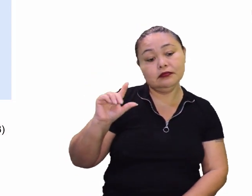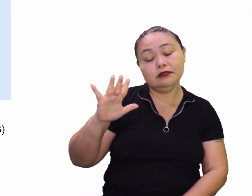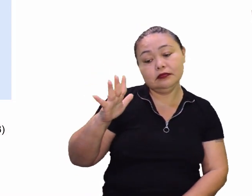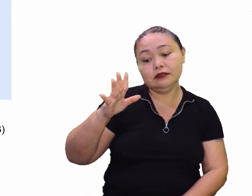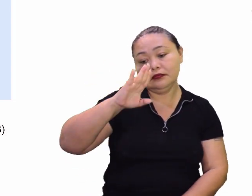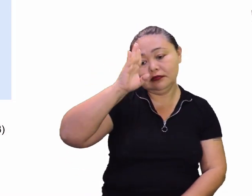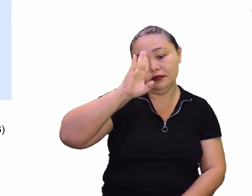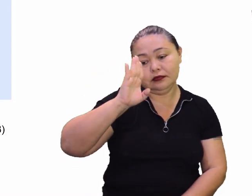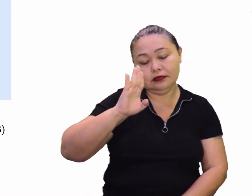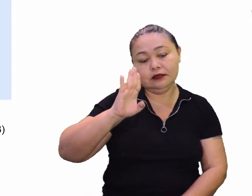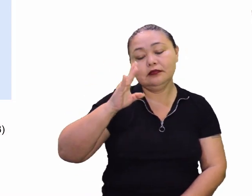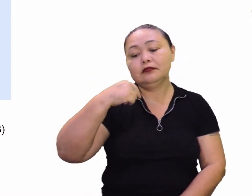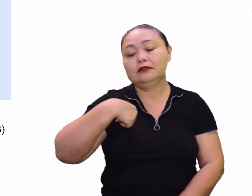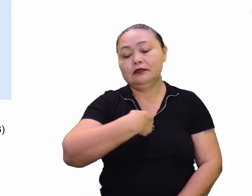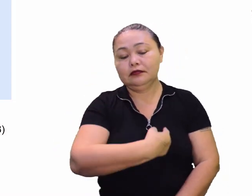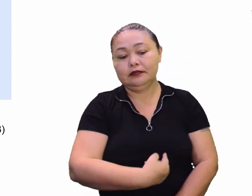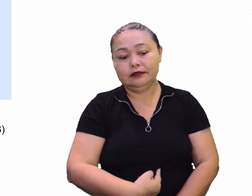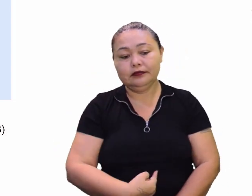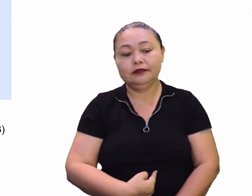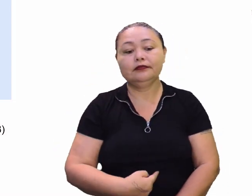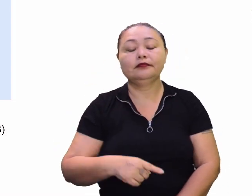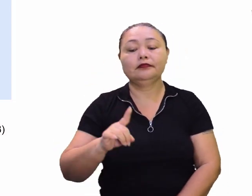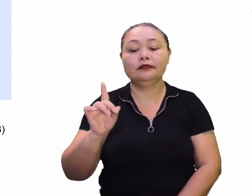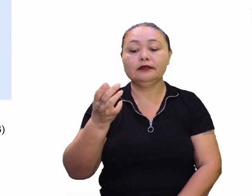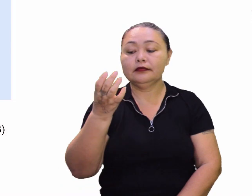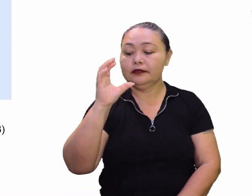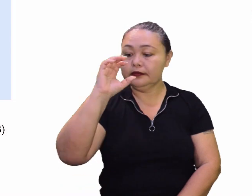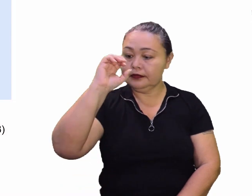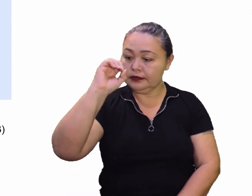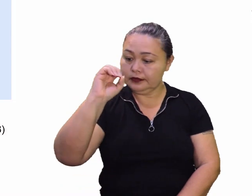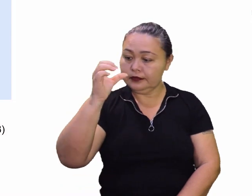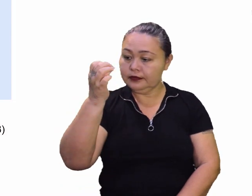do Brasil, da China, né? Isso mesmo.